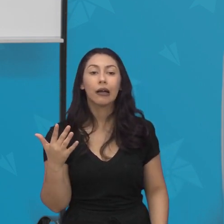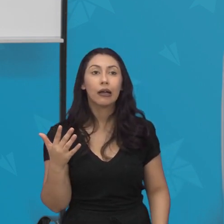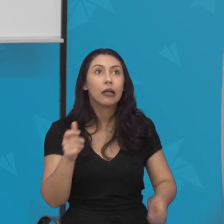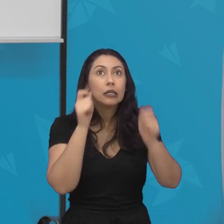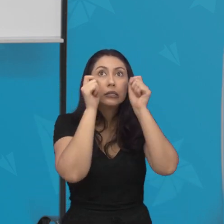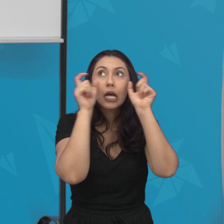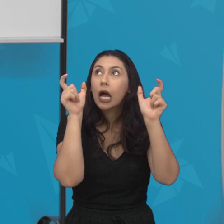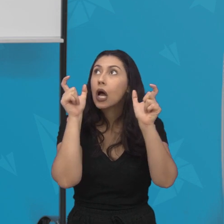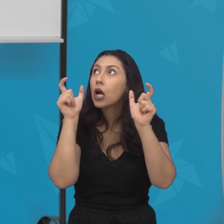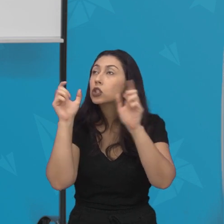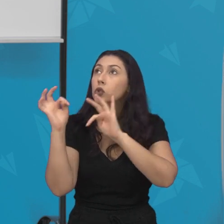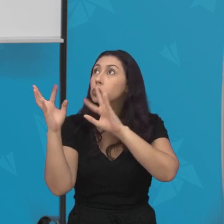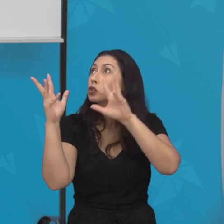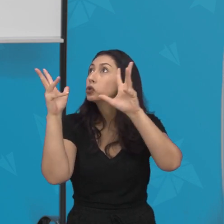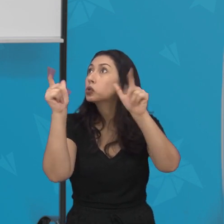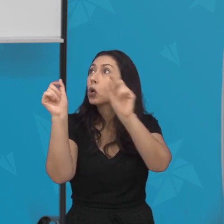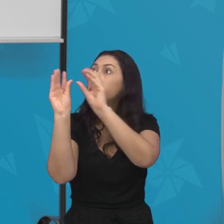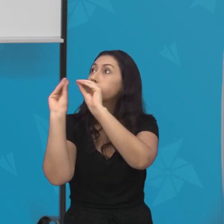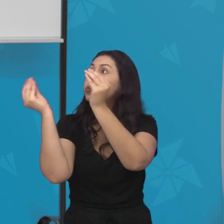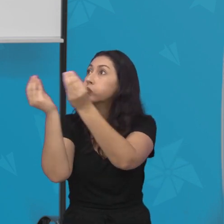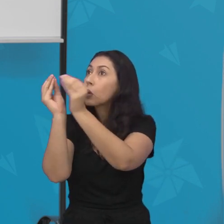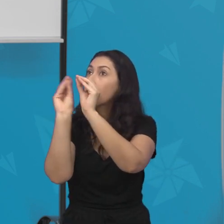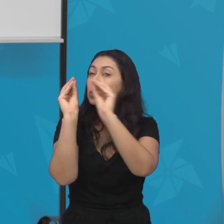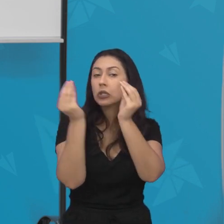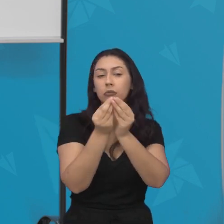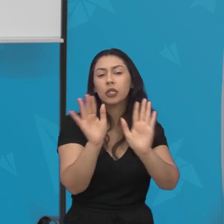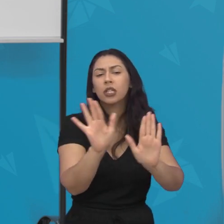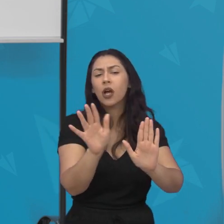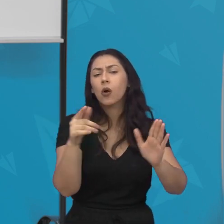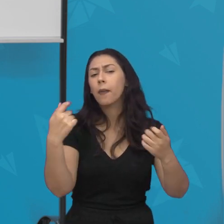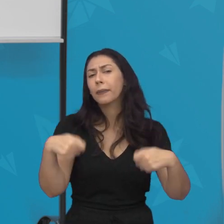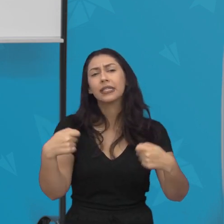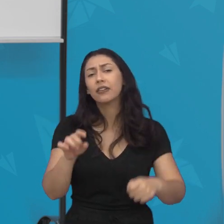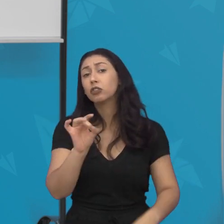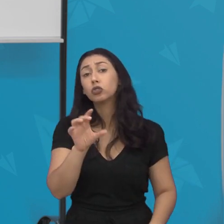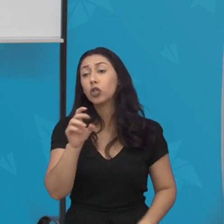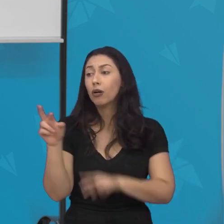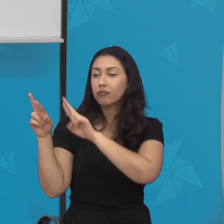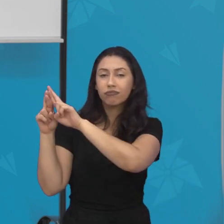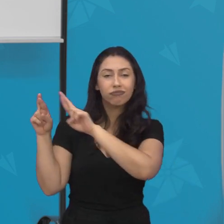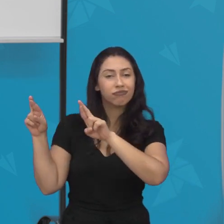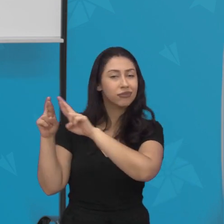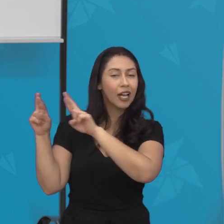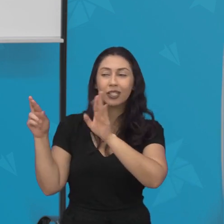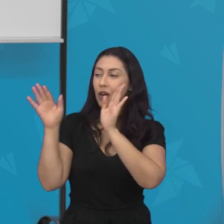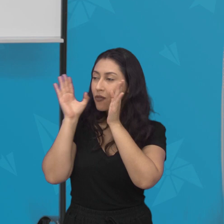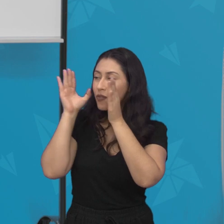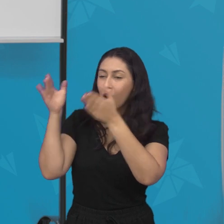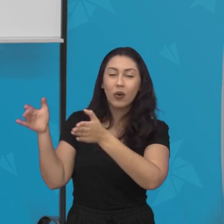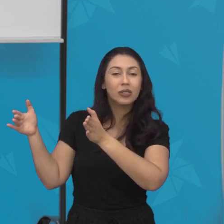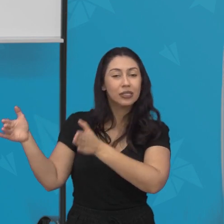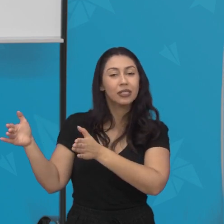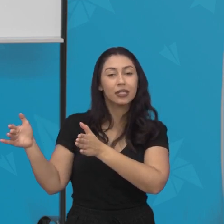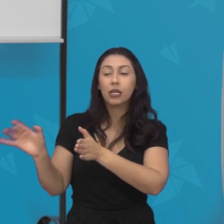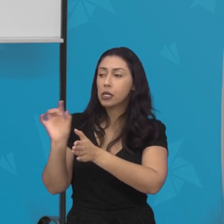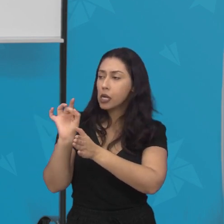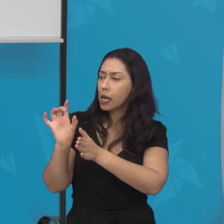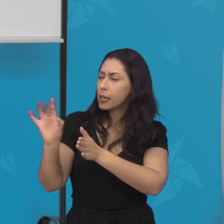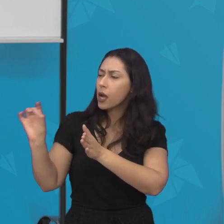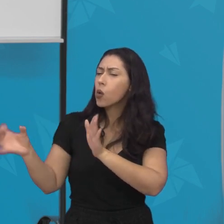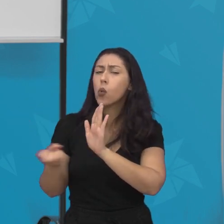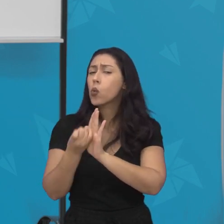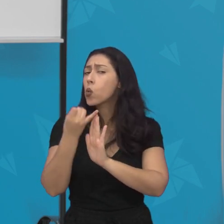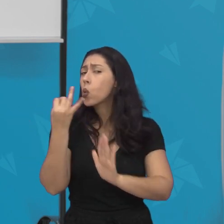escolher, se atentar a todas as espécies químicas de uma equação, a gente só precisava aqui no caso dos reagentes. Olha o número de mols de cada